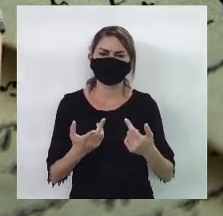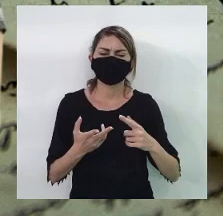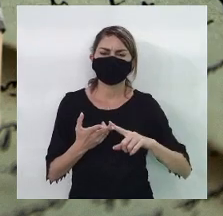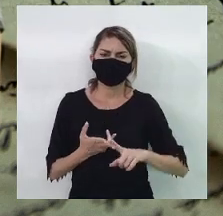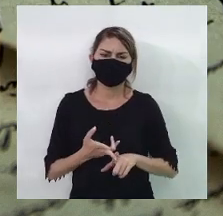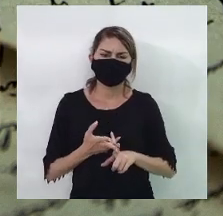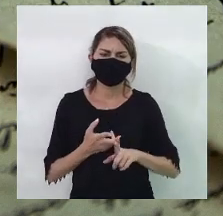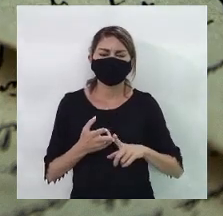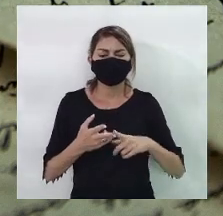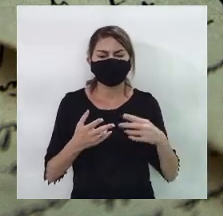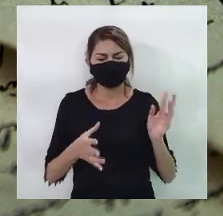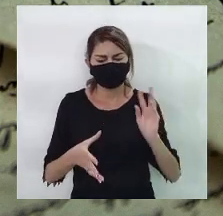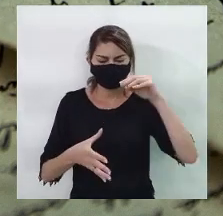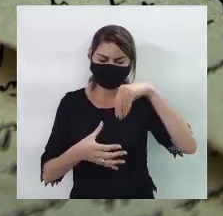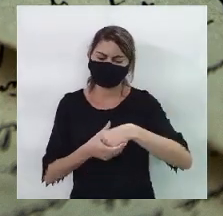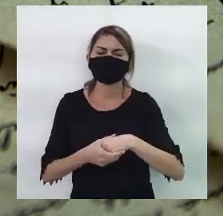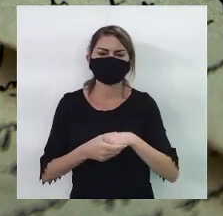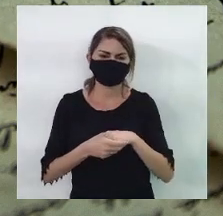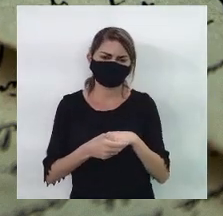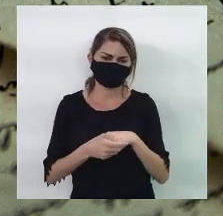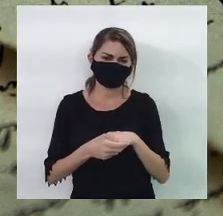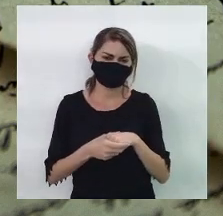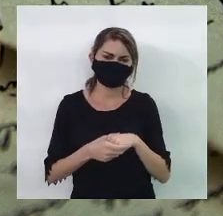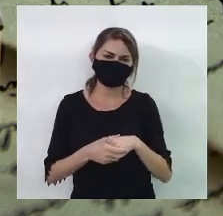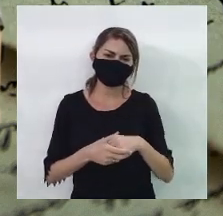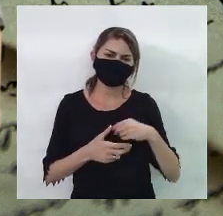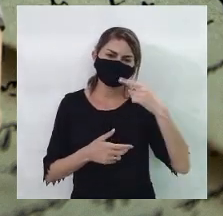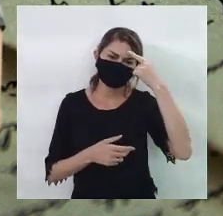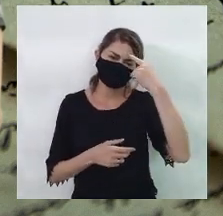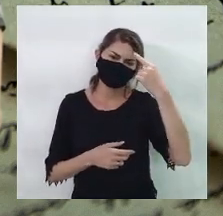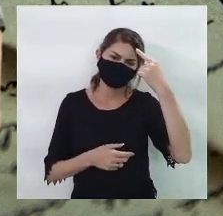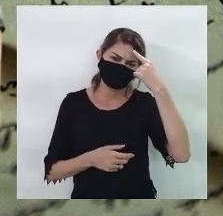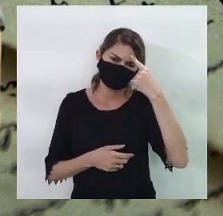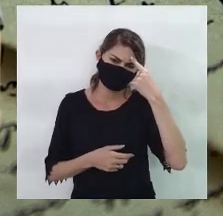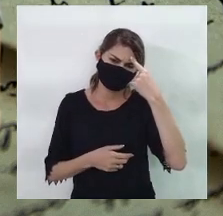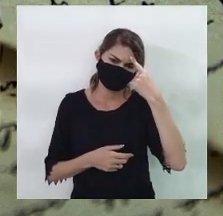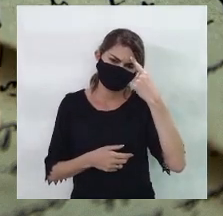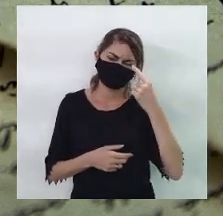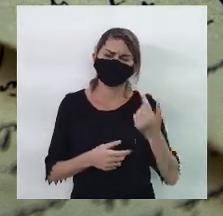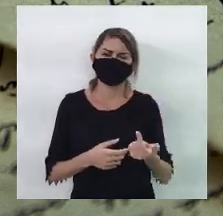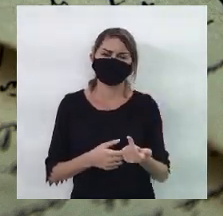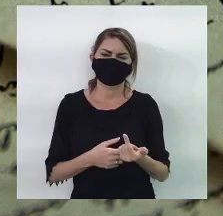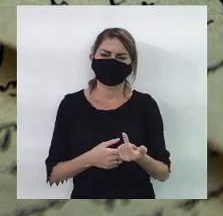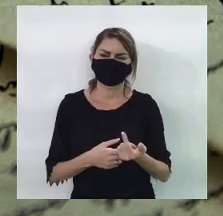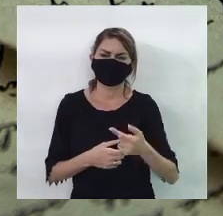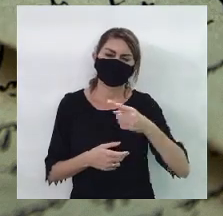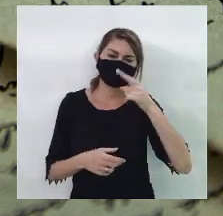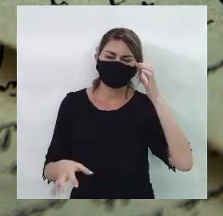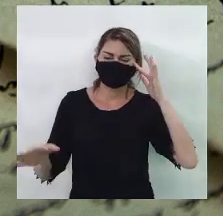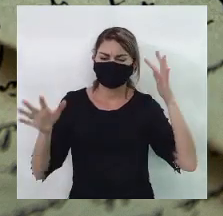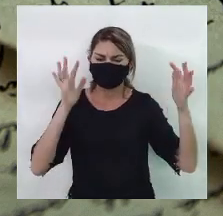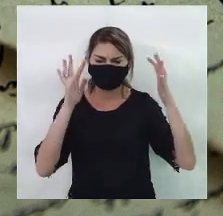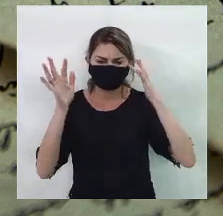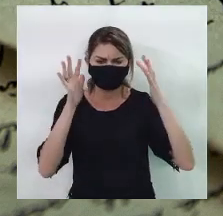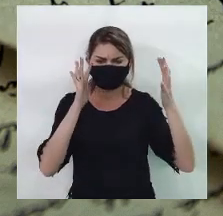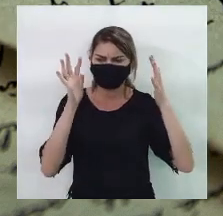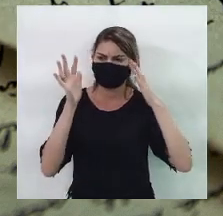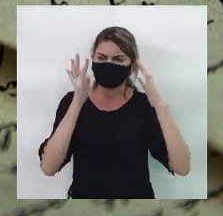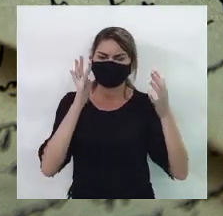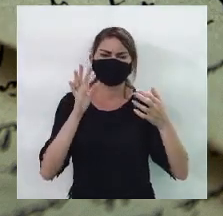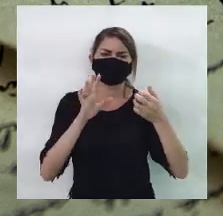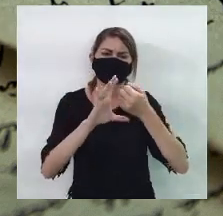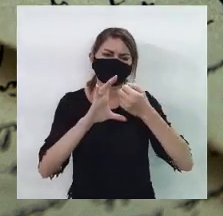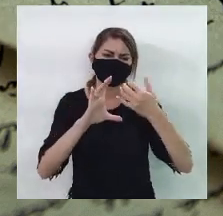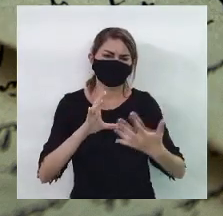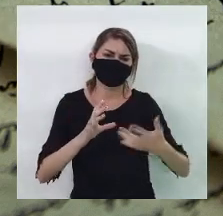mergulho dentro do pensamento. Engraçado que naquela reflexão, uma das características dela